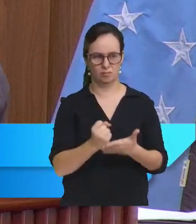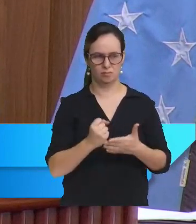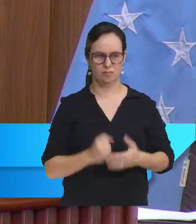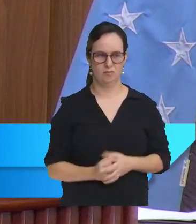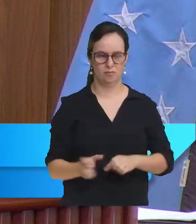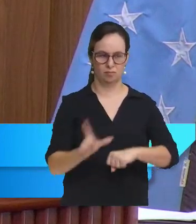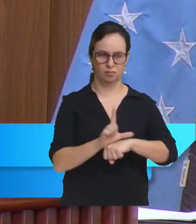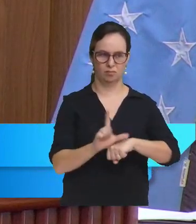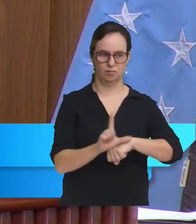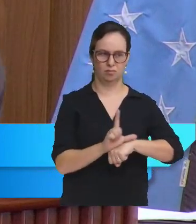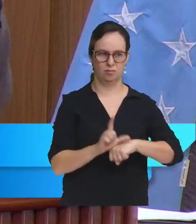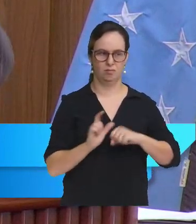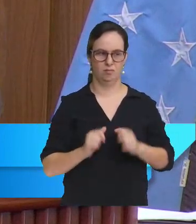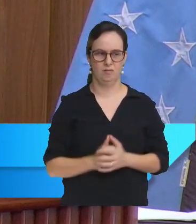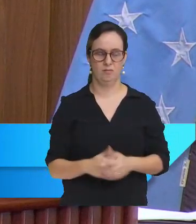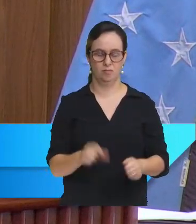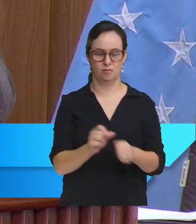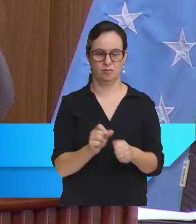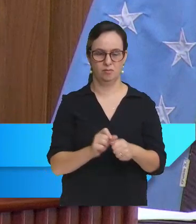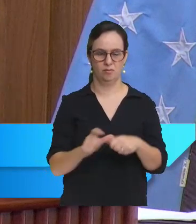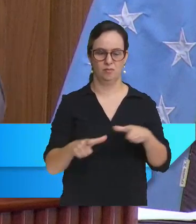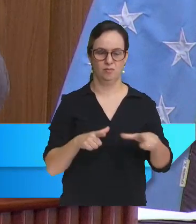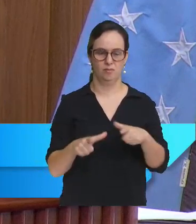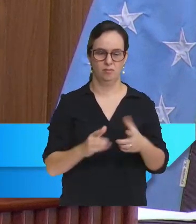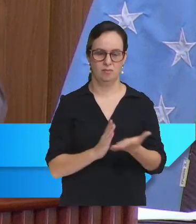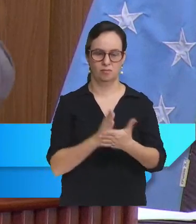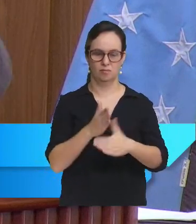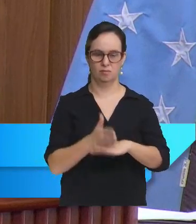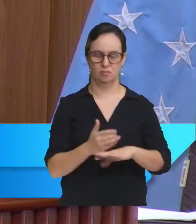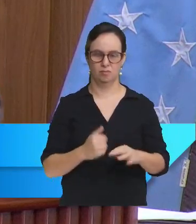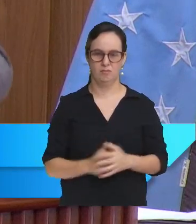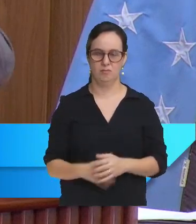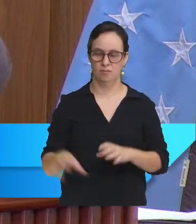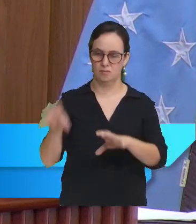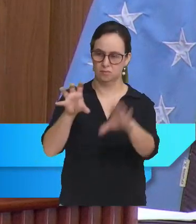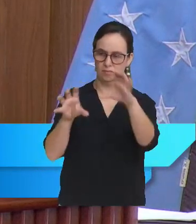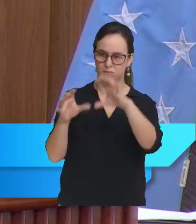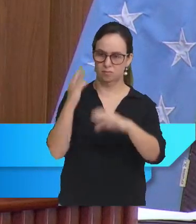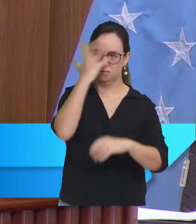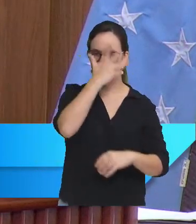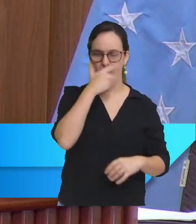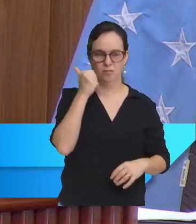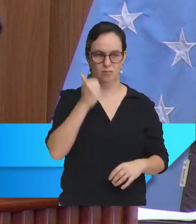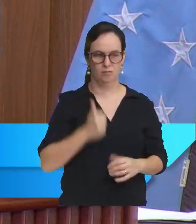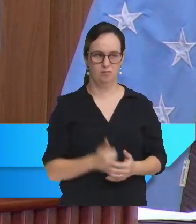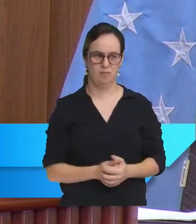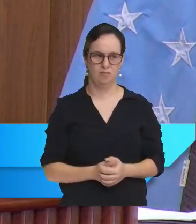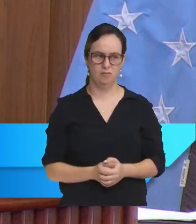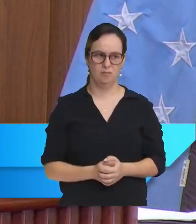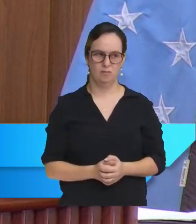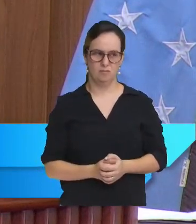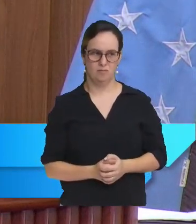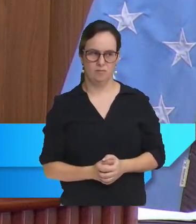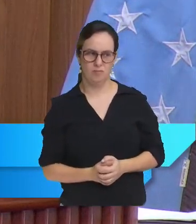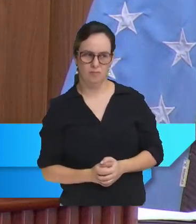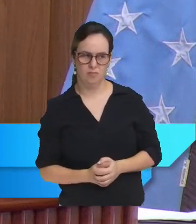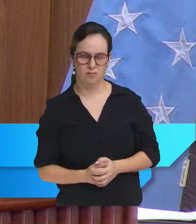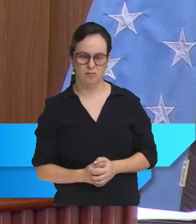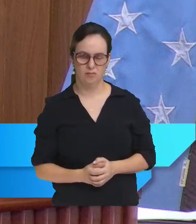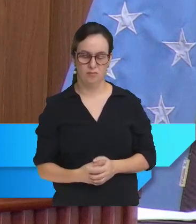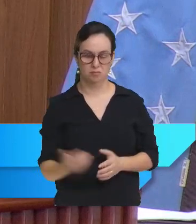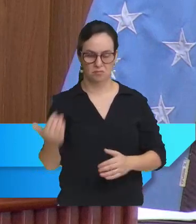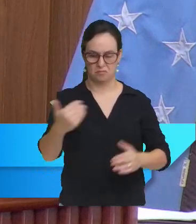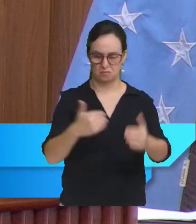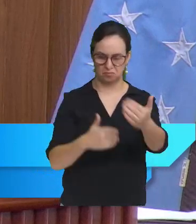a geração de emprego, através de uma decoração estratégica bonita que possa atrair as pessoas da